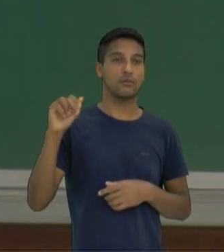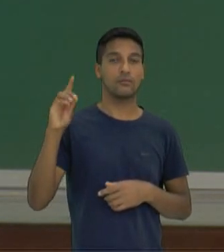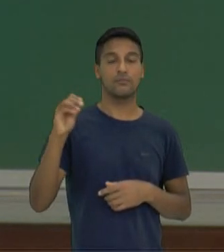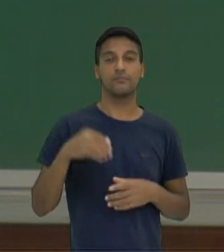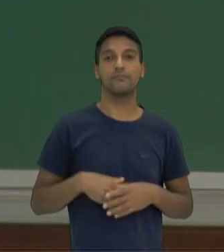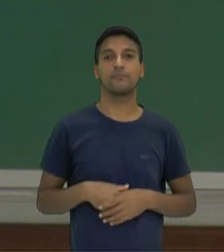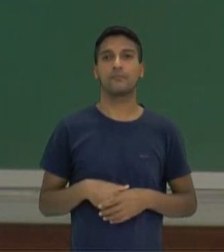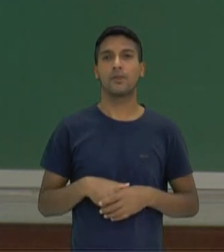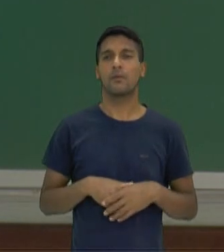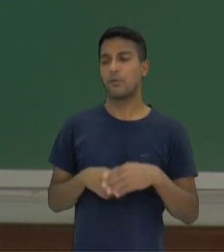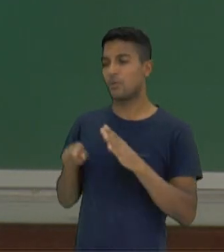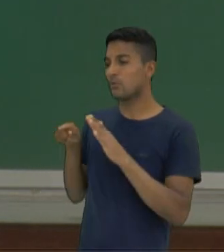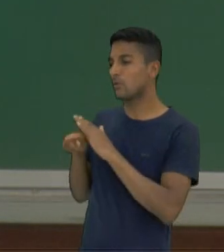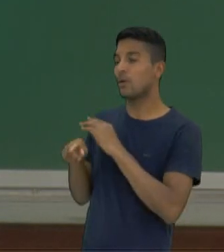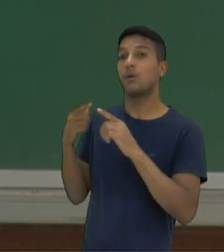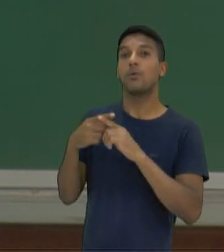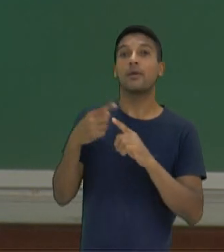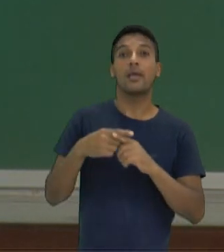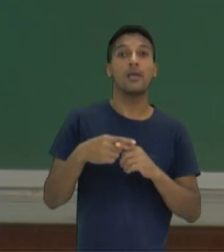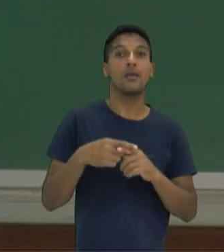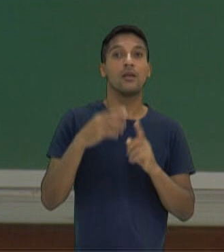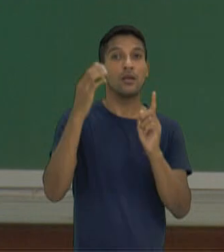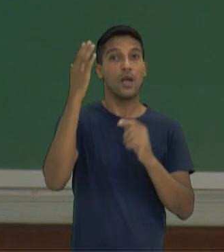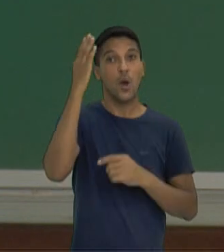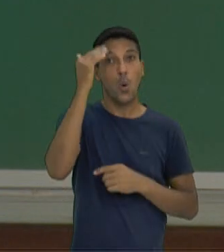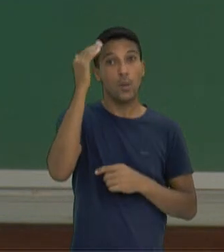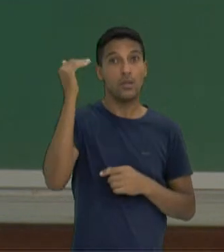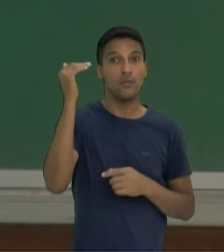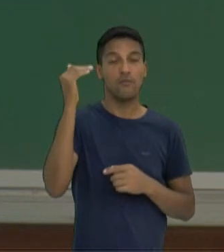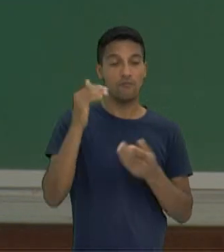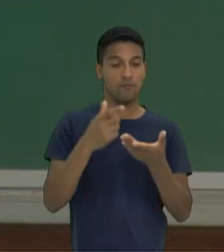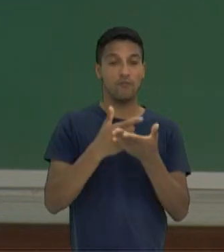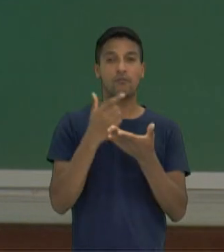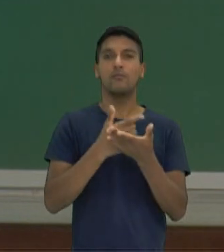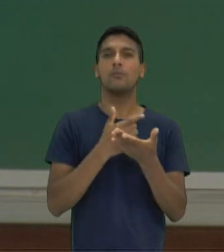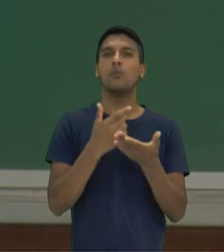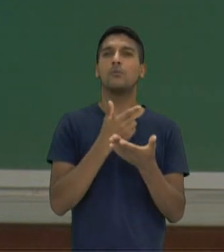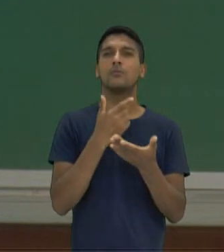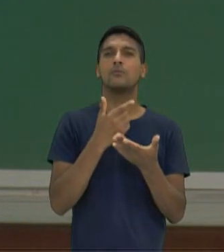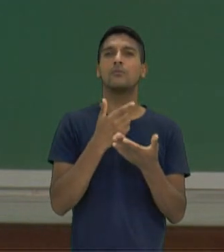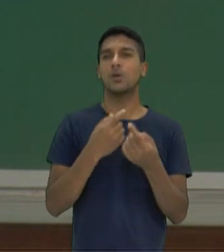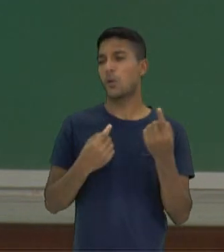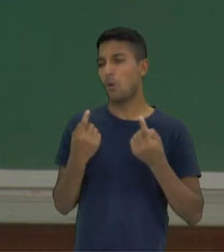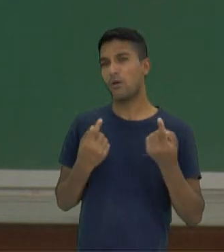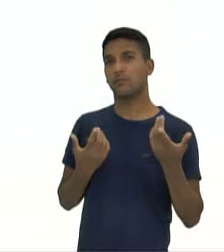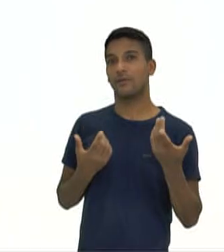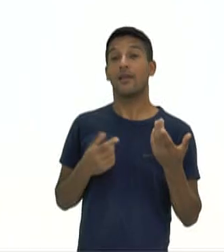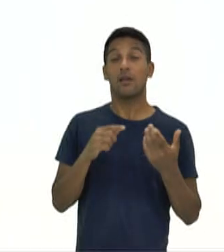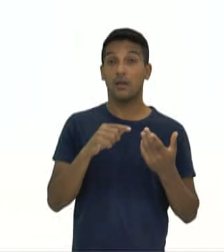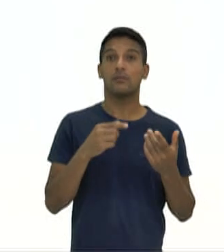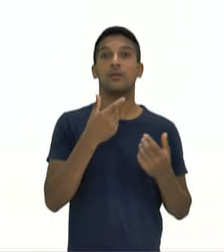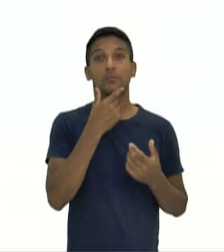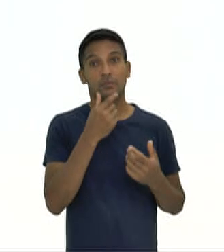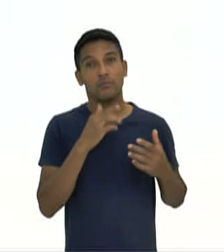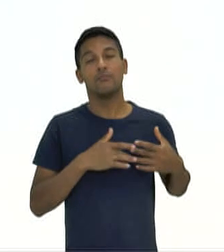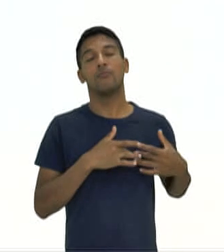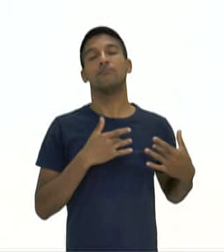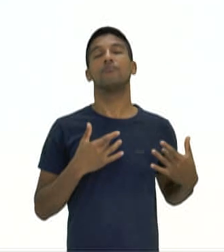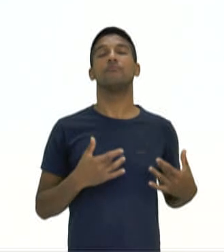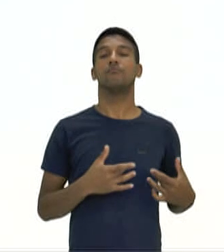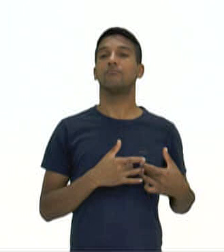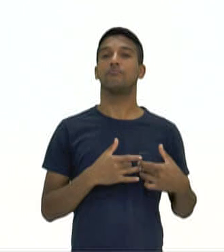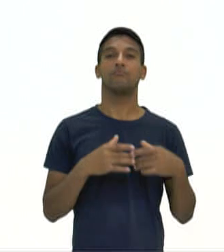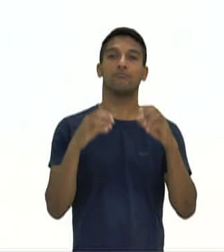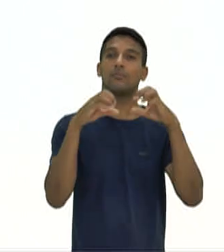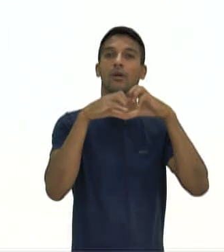livro? Qual livro? O de maior sucesso, O Garoto Apaixonado. É que ele fala de amor e amizade, da